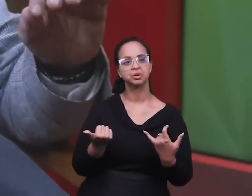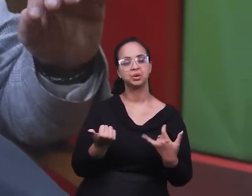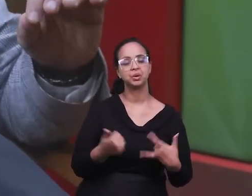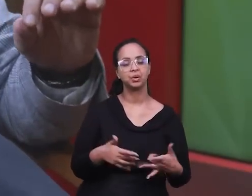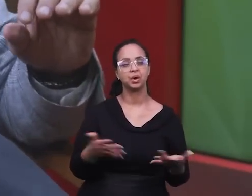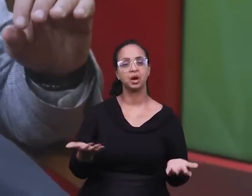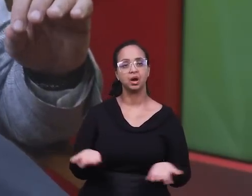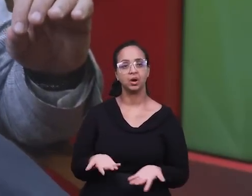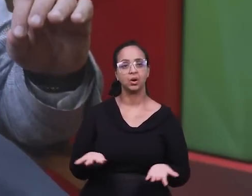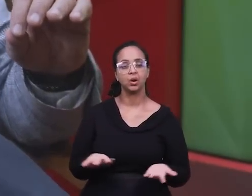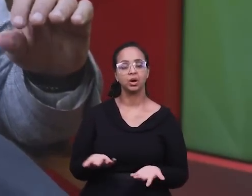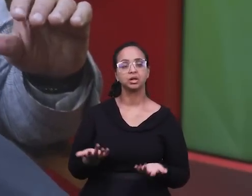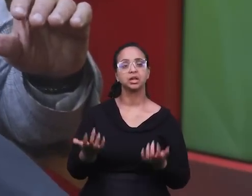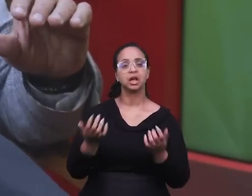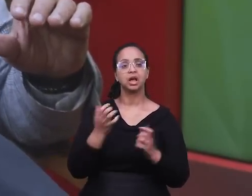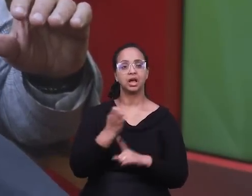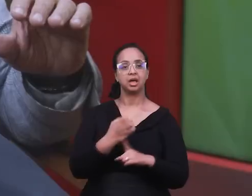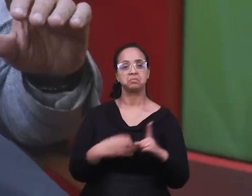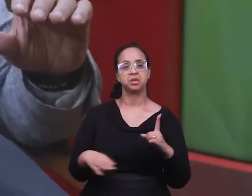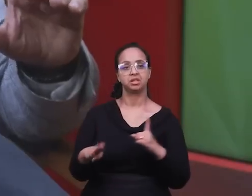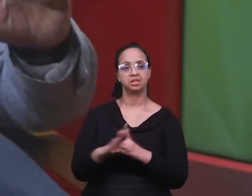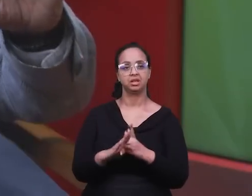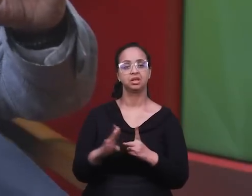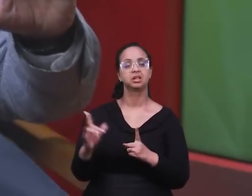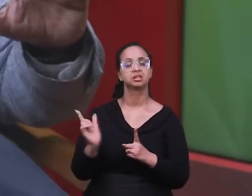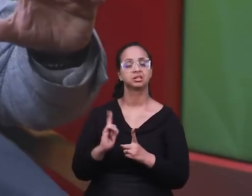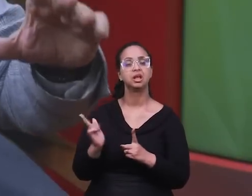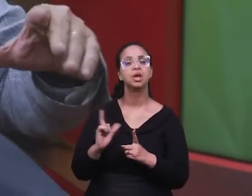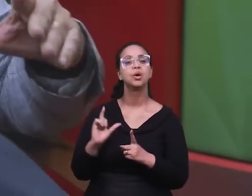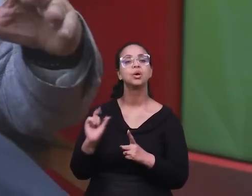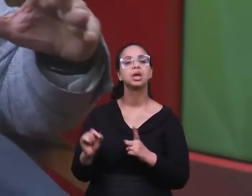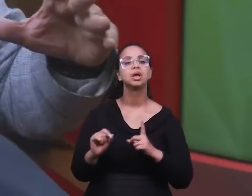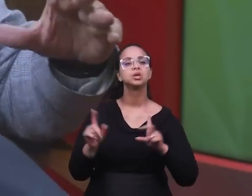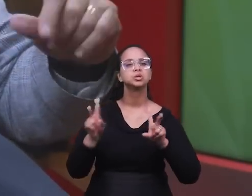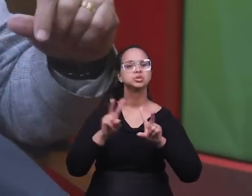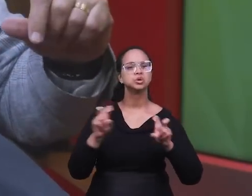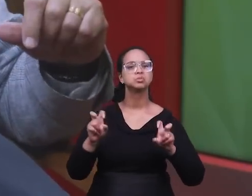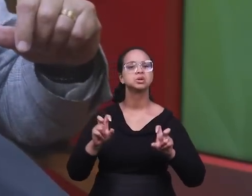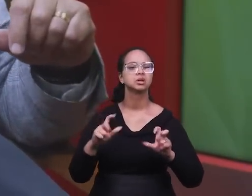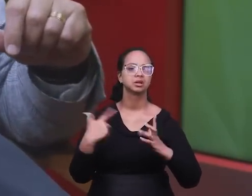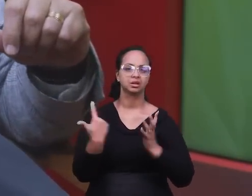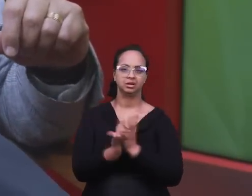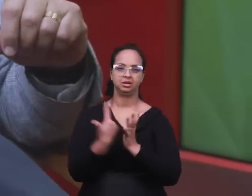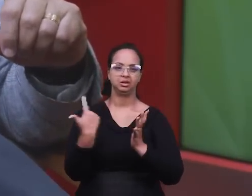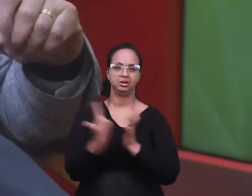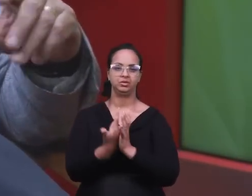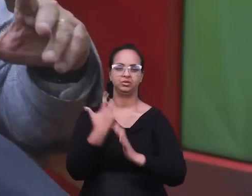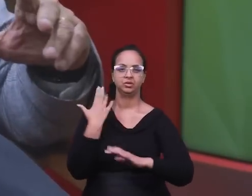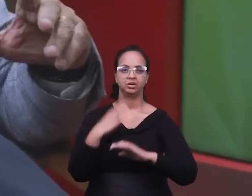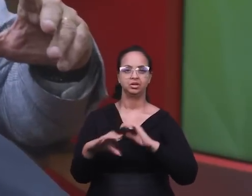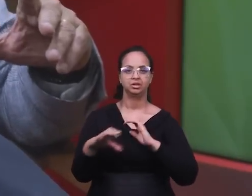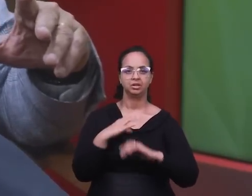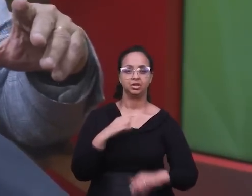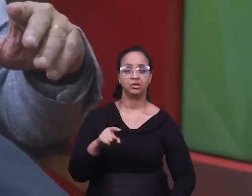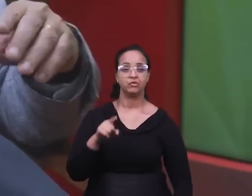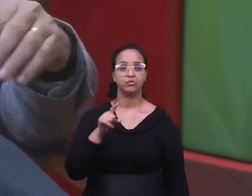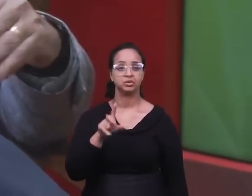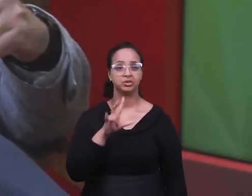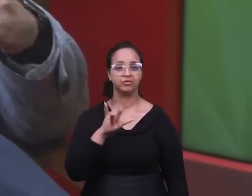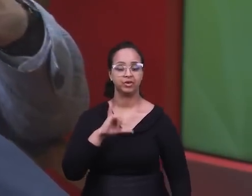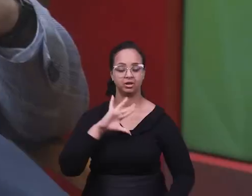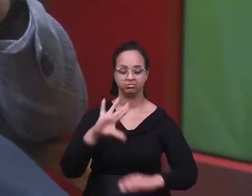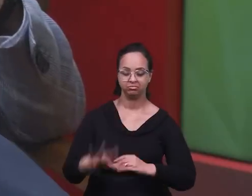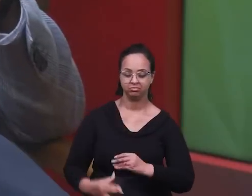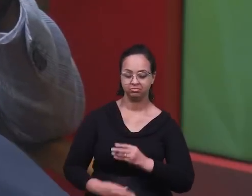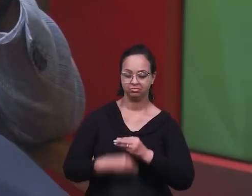tratado na Escola Bíblica Dominical. É um versículo, exatamente, com relação ao livro de Cantares, um aspecto, e